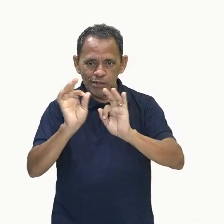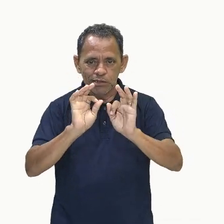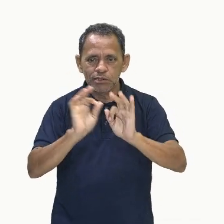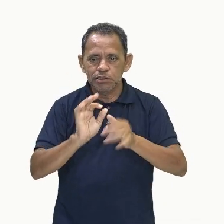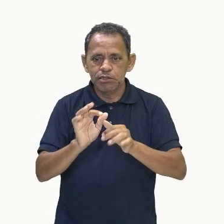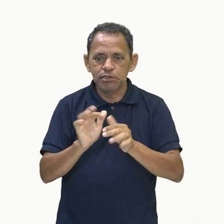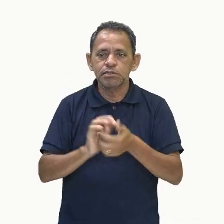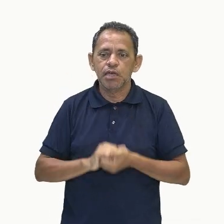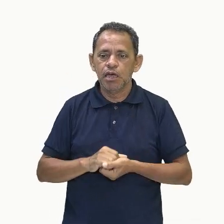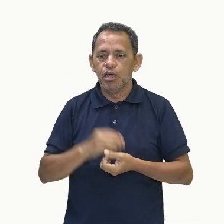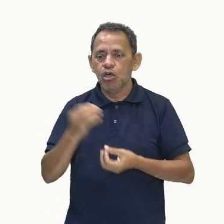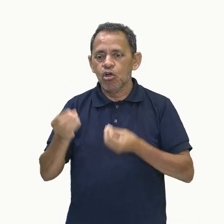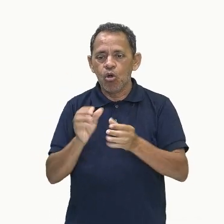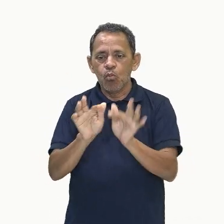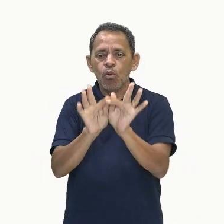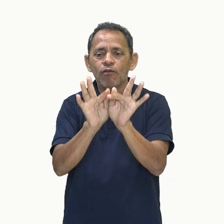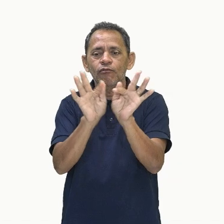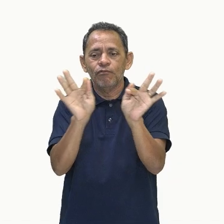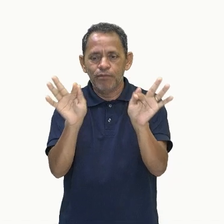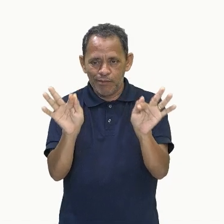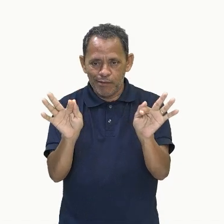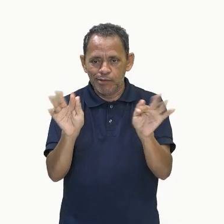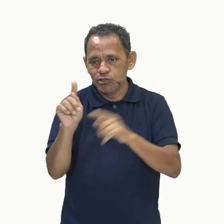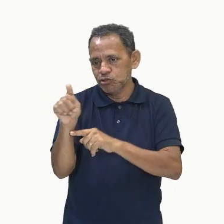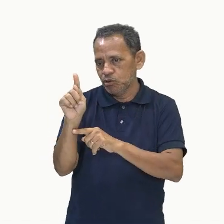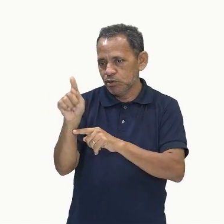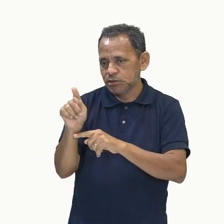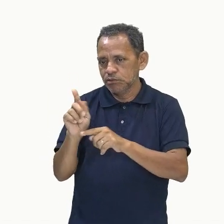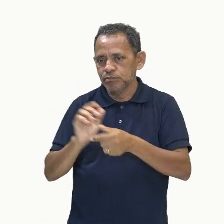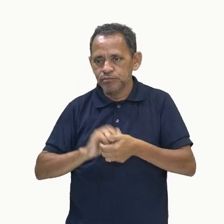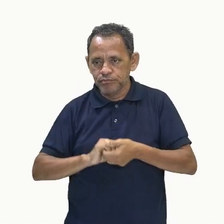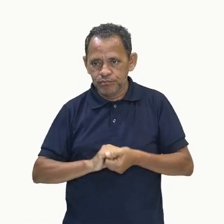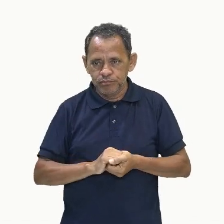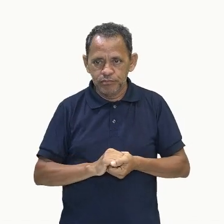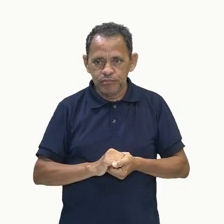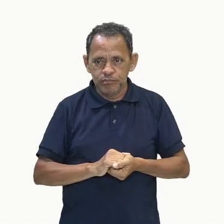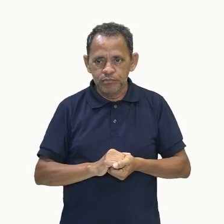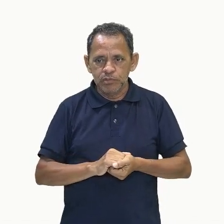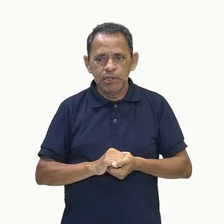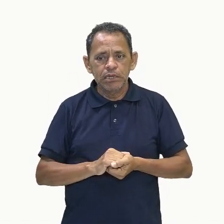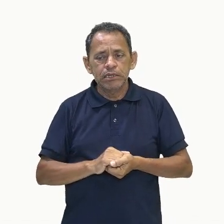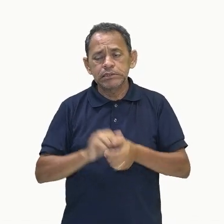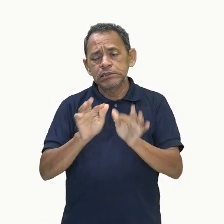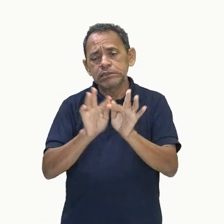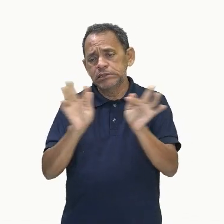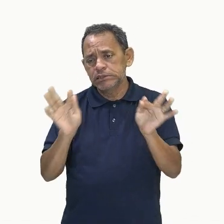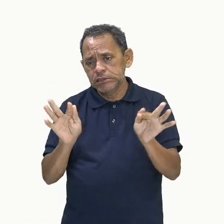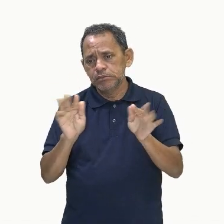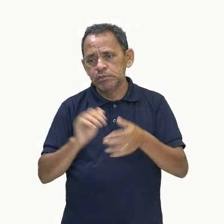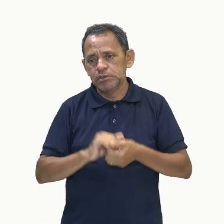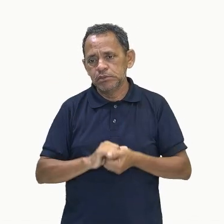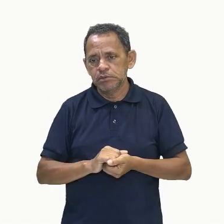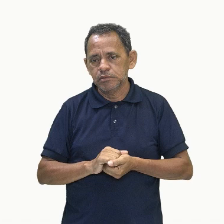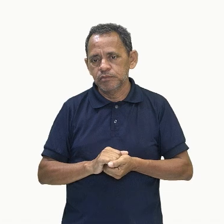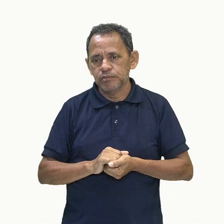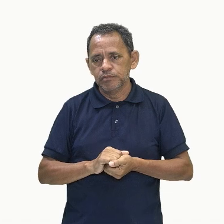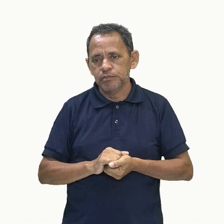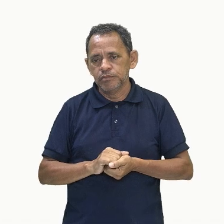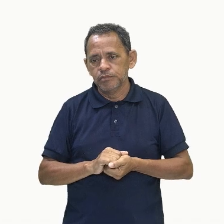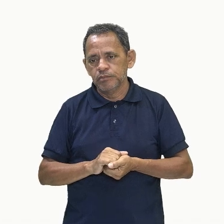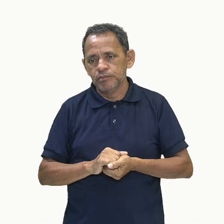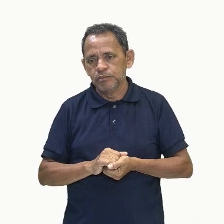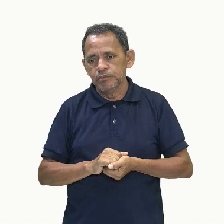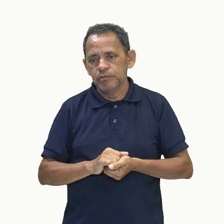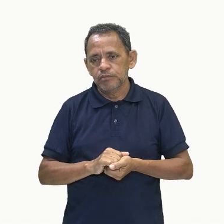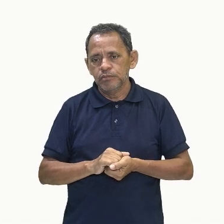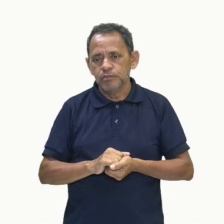a forma a interrogative form, ok? É muito simples você estruturar a interrogative form. É da